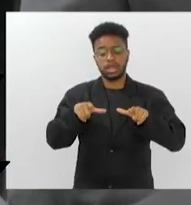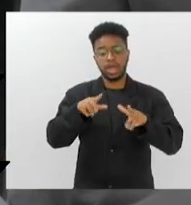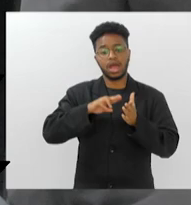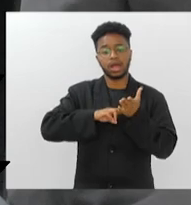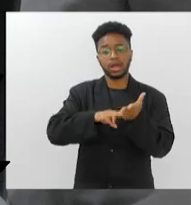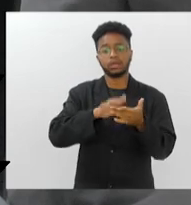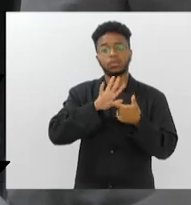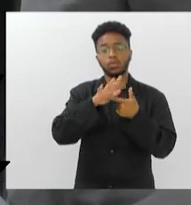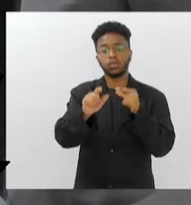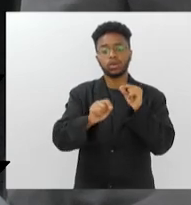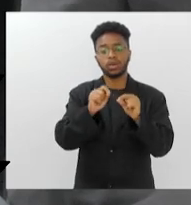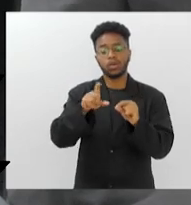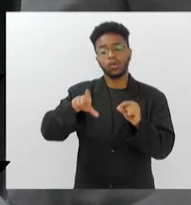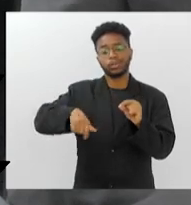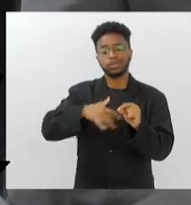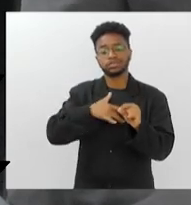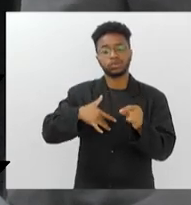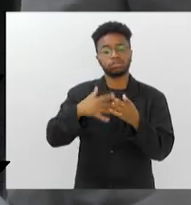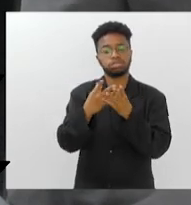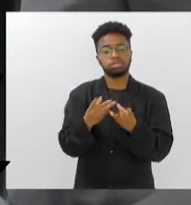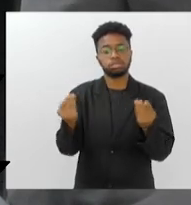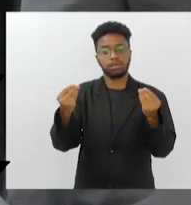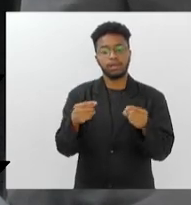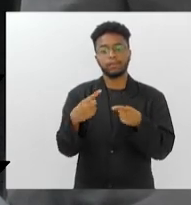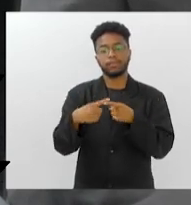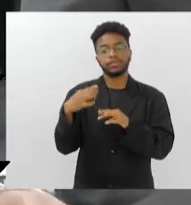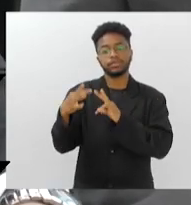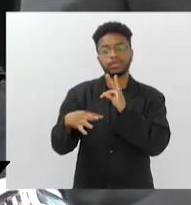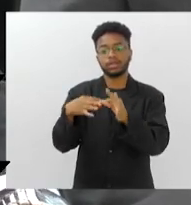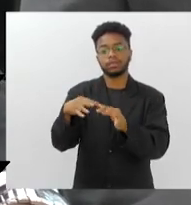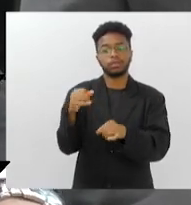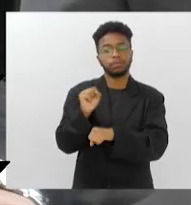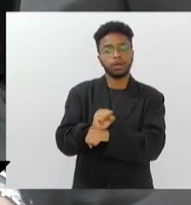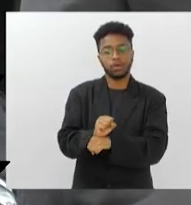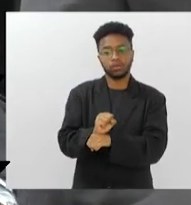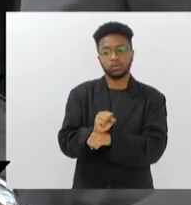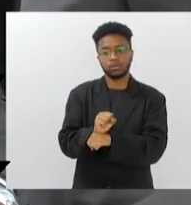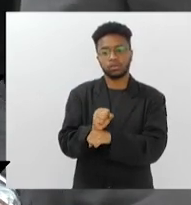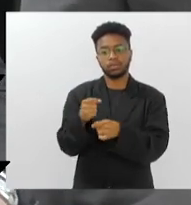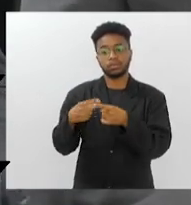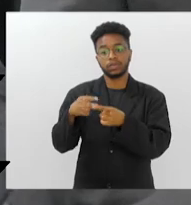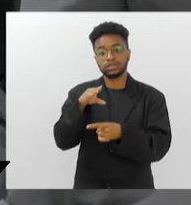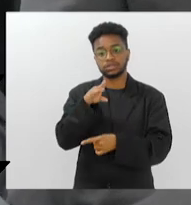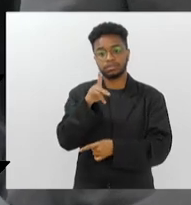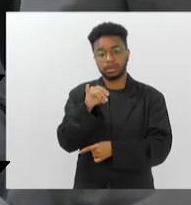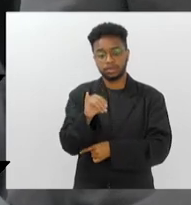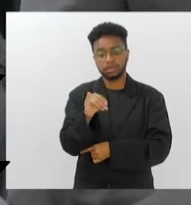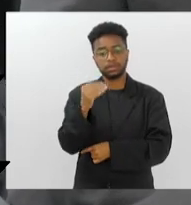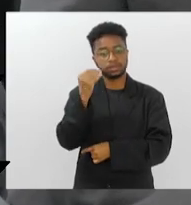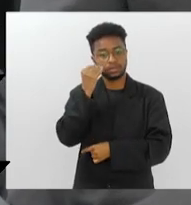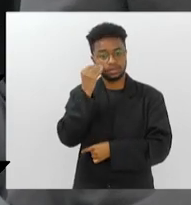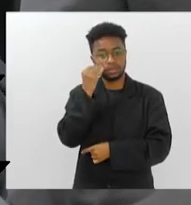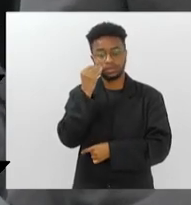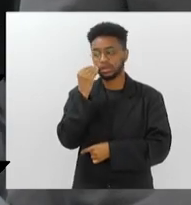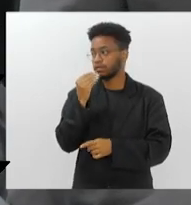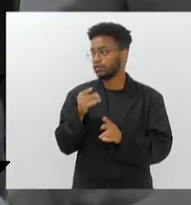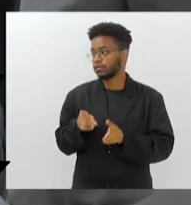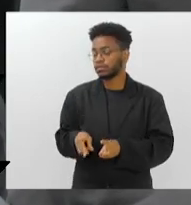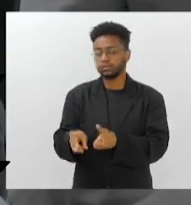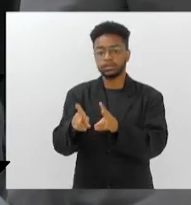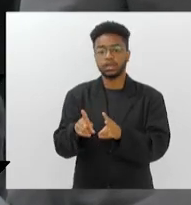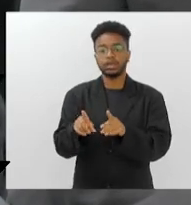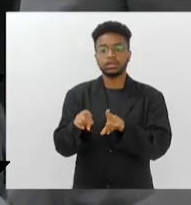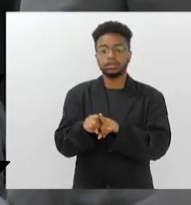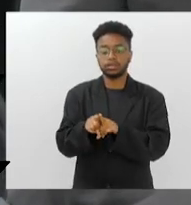seu que o seu plano de saúde não existe mais e o seu tratamento vai ser interrompido a CPI ela buscava exata e busca porque nós